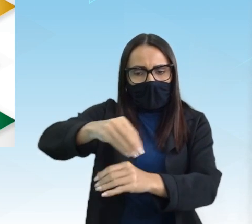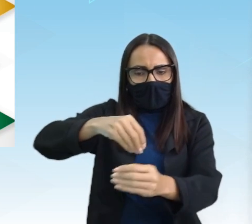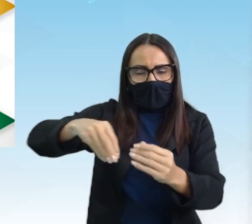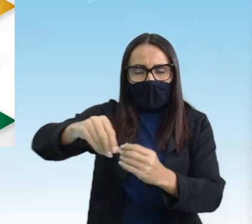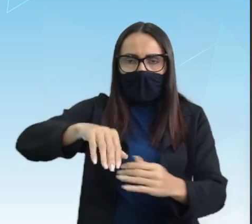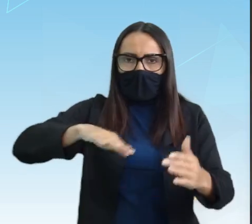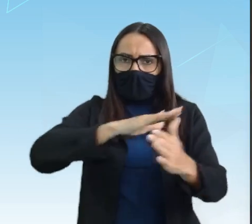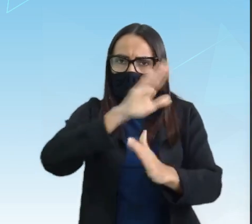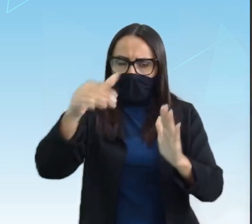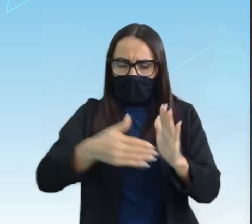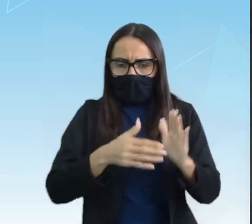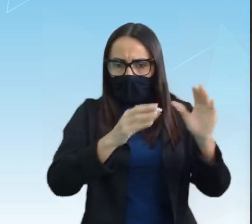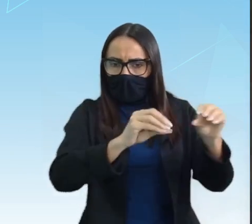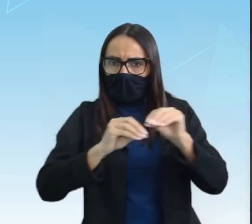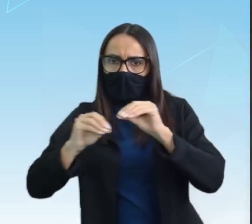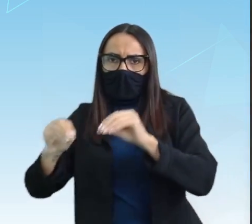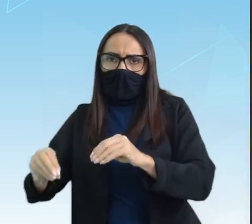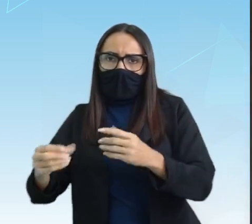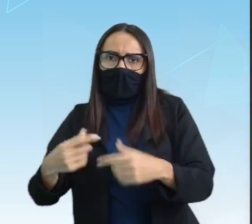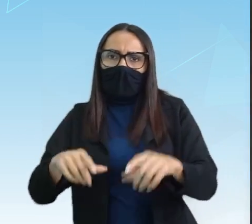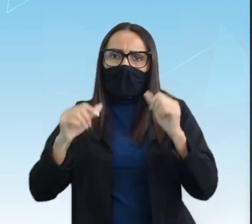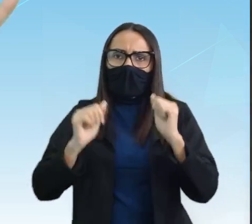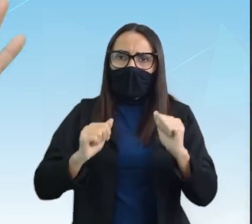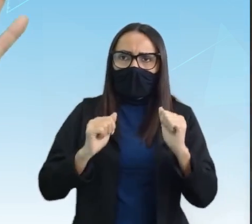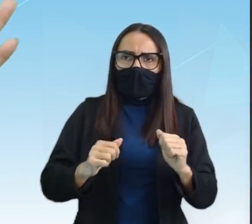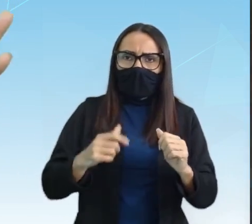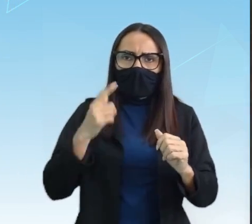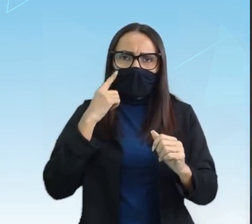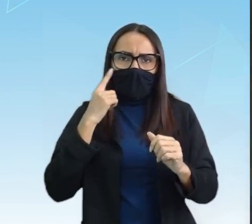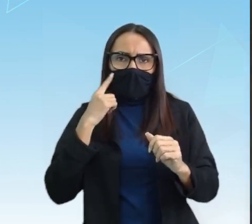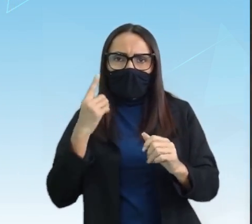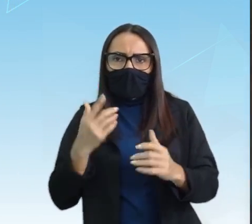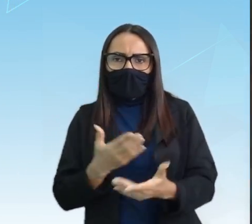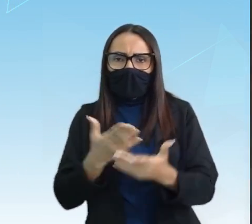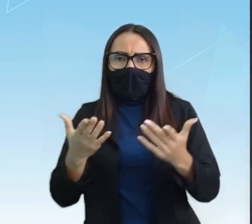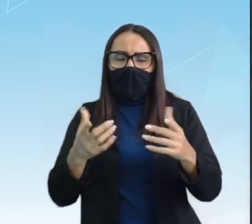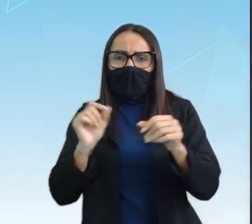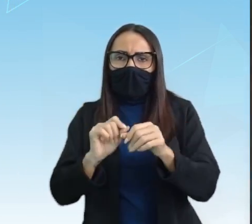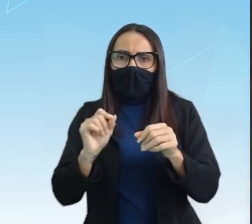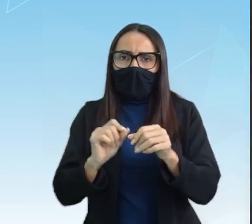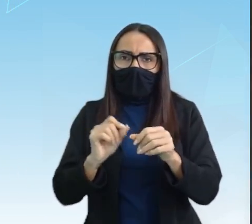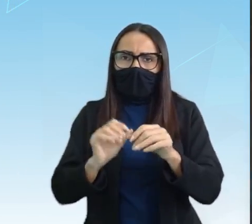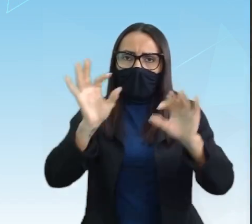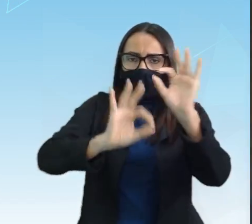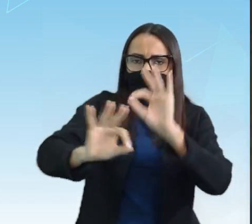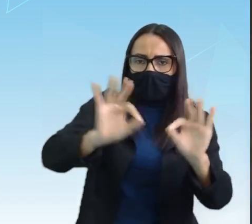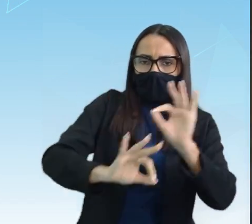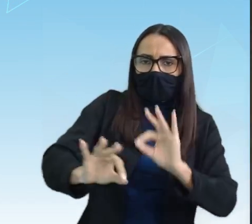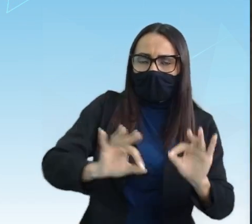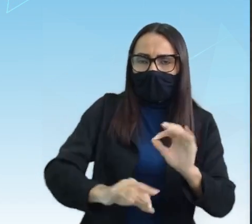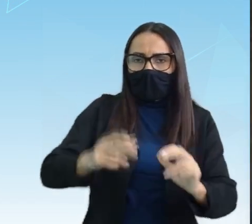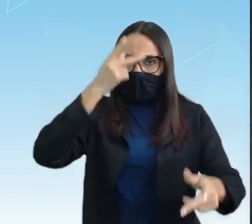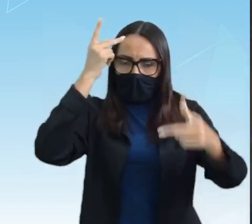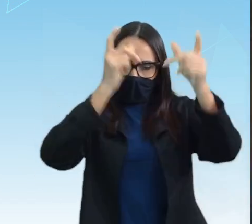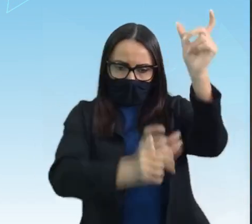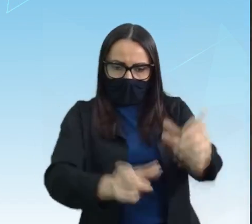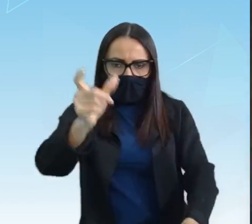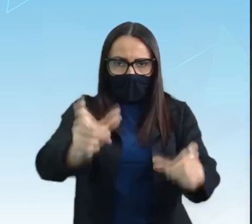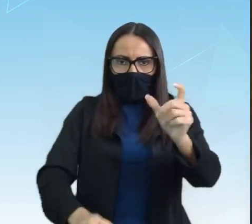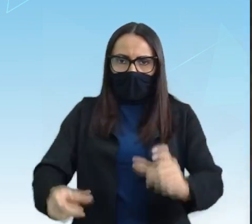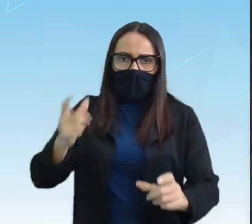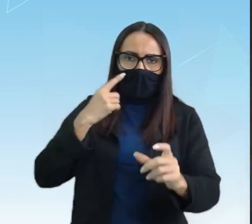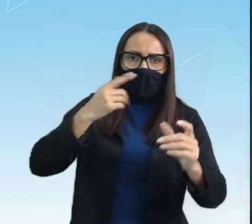e uma boa parte de mão de obra para poder... Ele não anda sozinho, ele tem que ser manejado por pessoas, né? Então, tudo